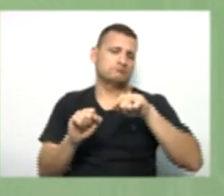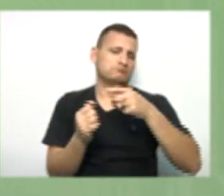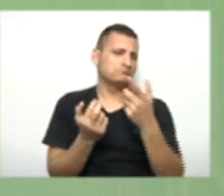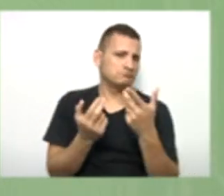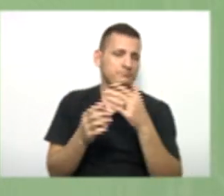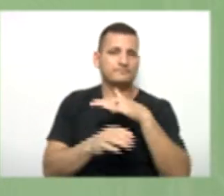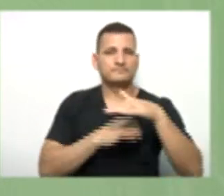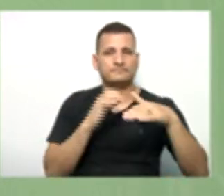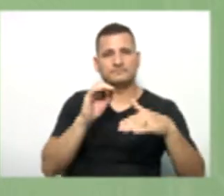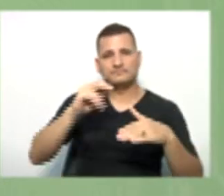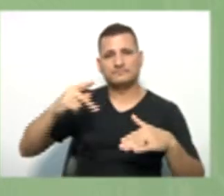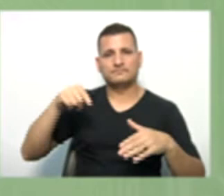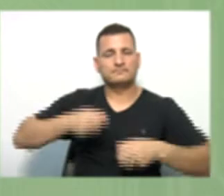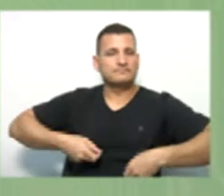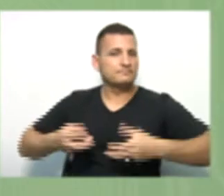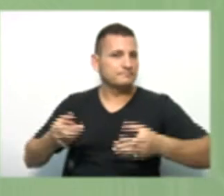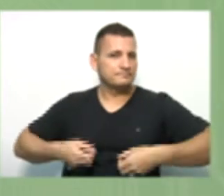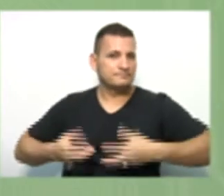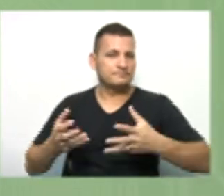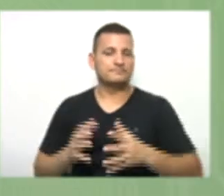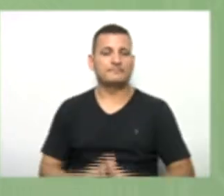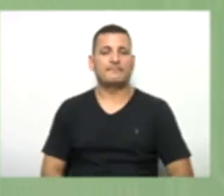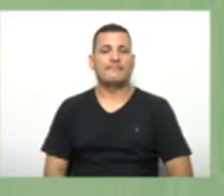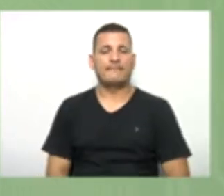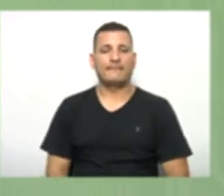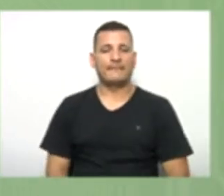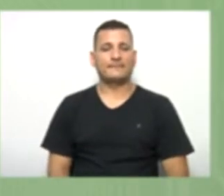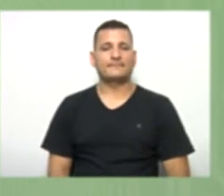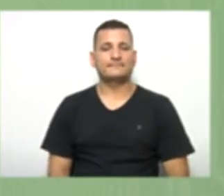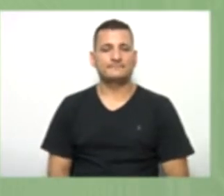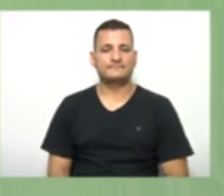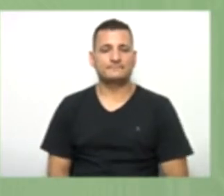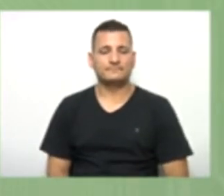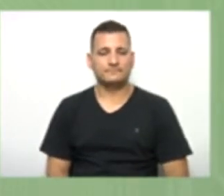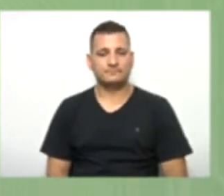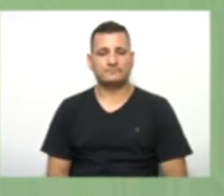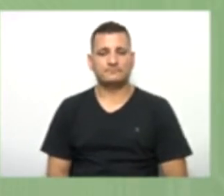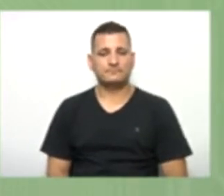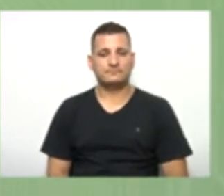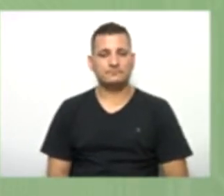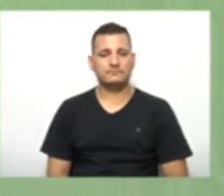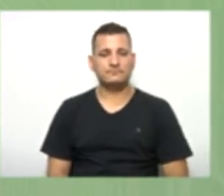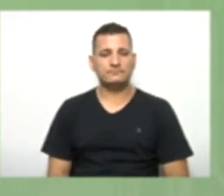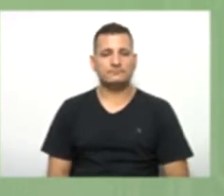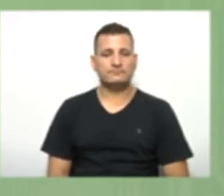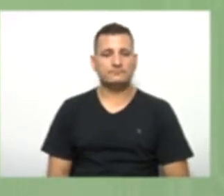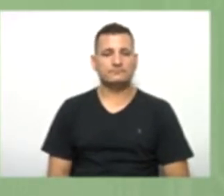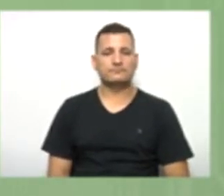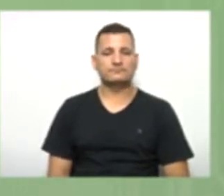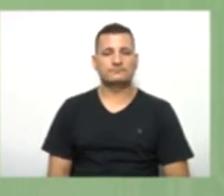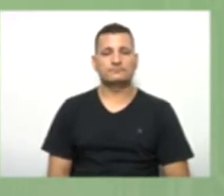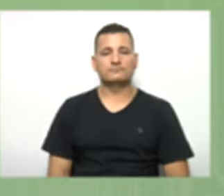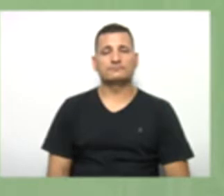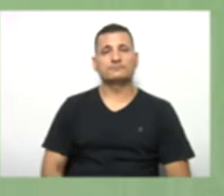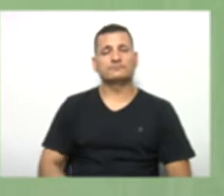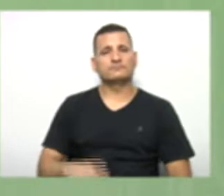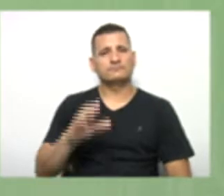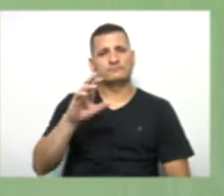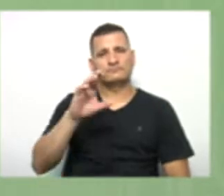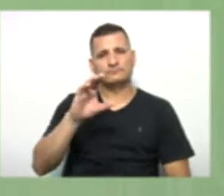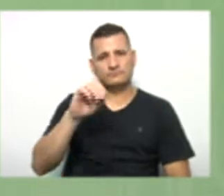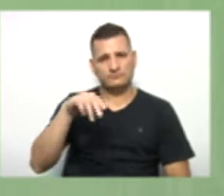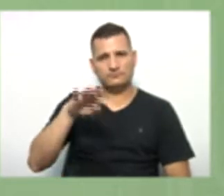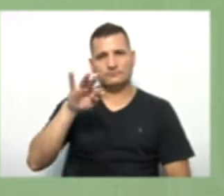nas empresas normais. Bom, As contas de receita, que são